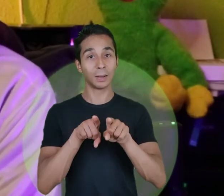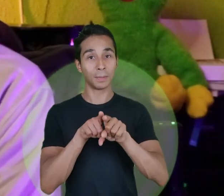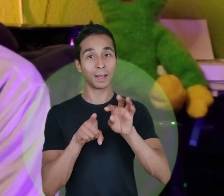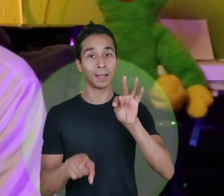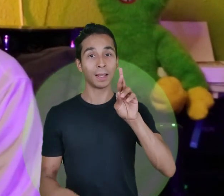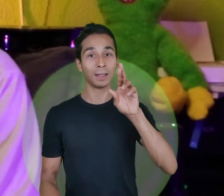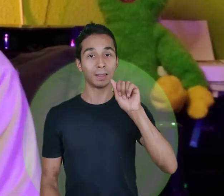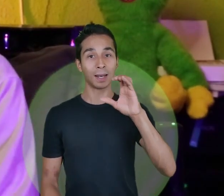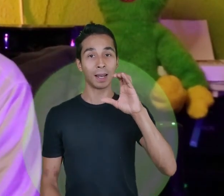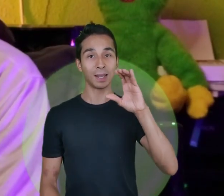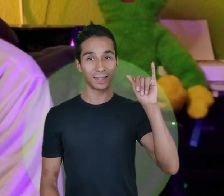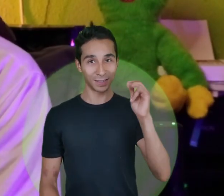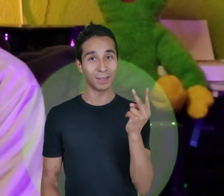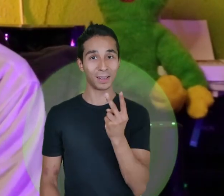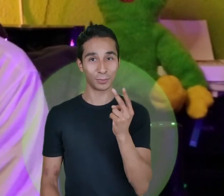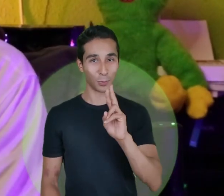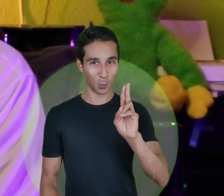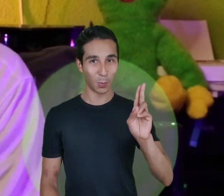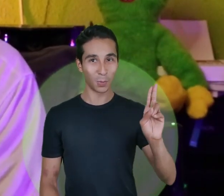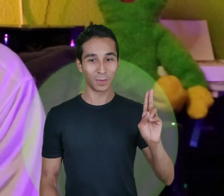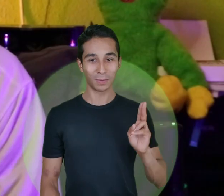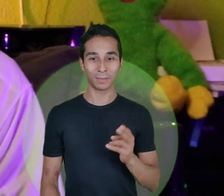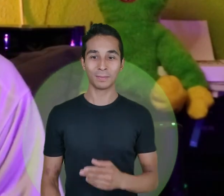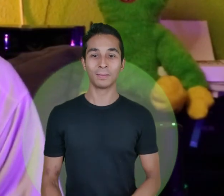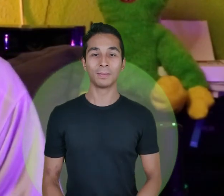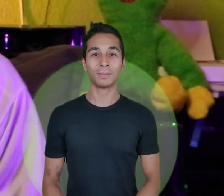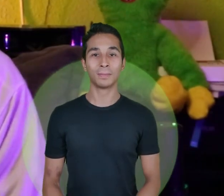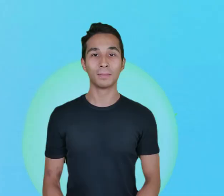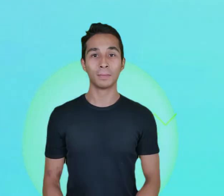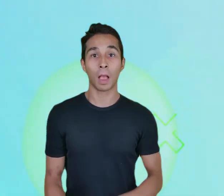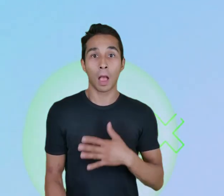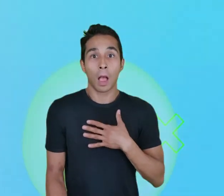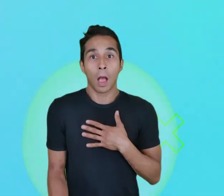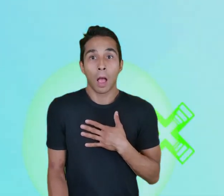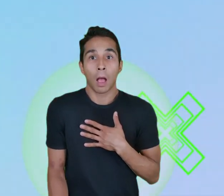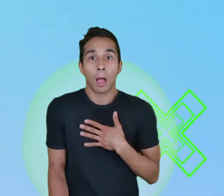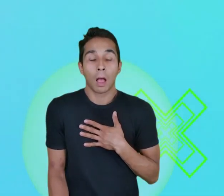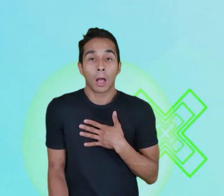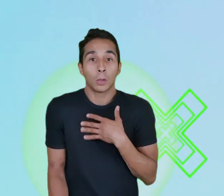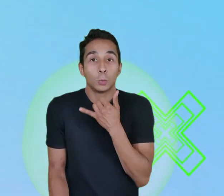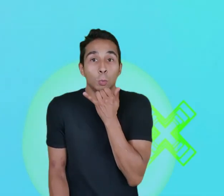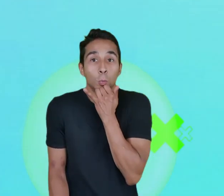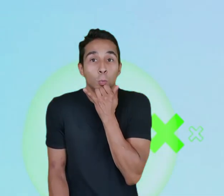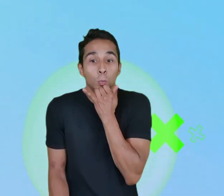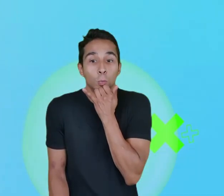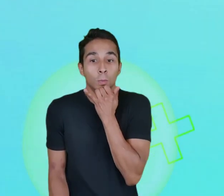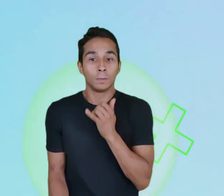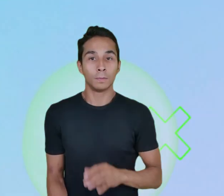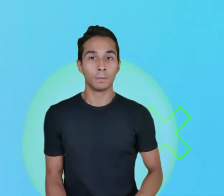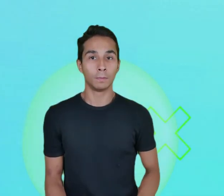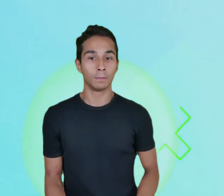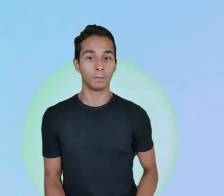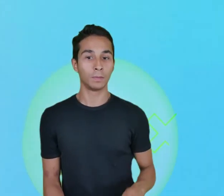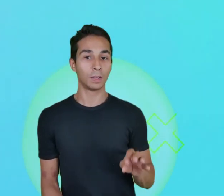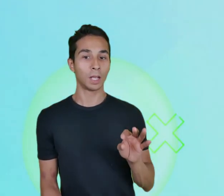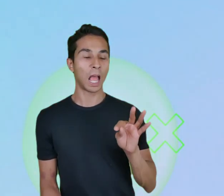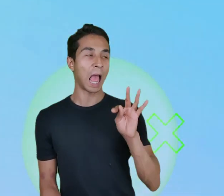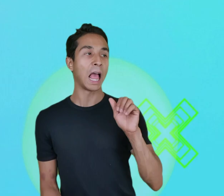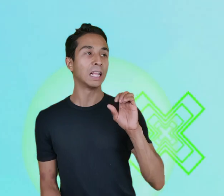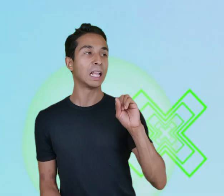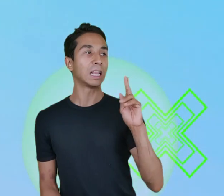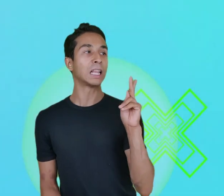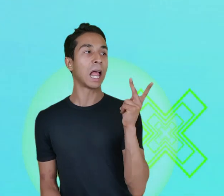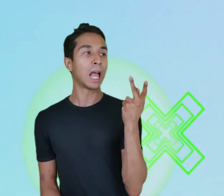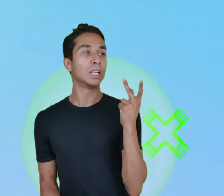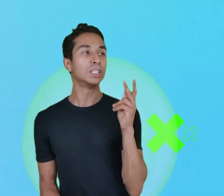Tracy. Tasha, Tracy, Glória, Groove. Ai, meu Deus, desculpa.